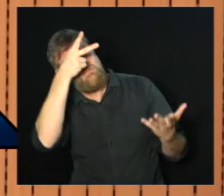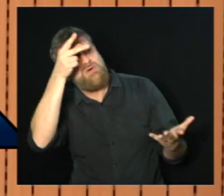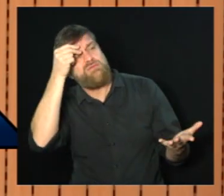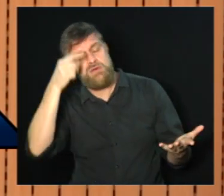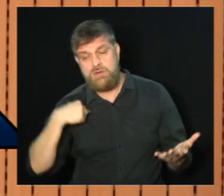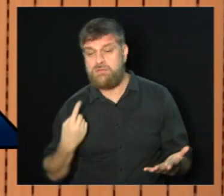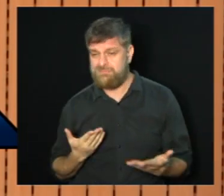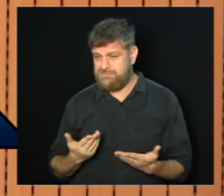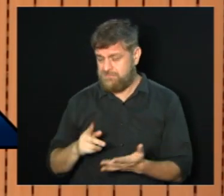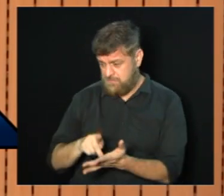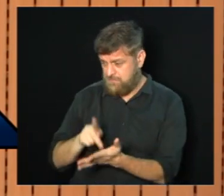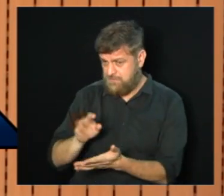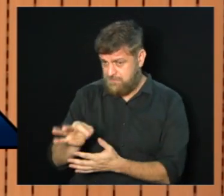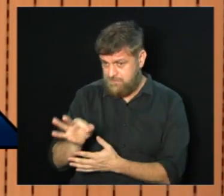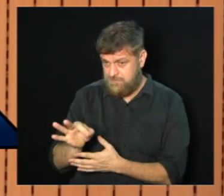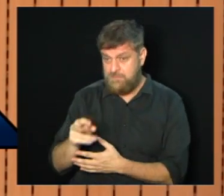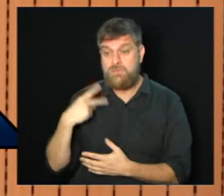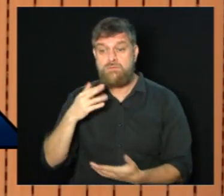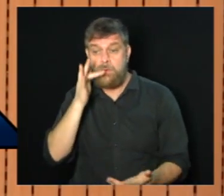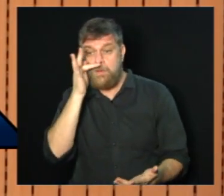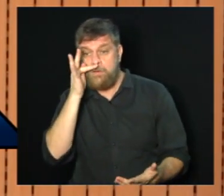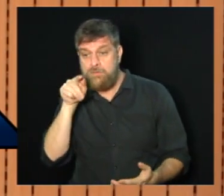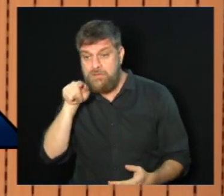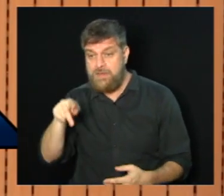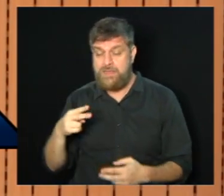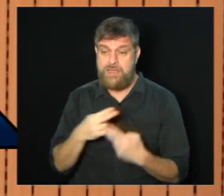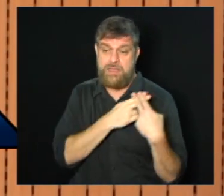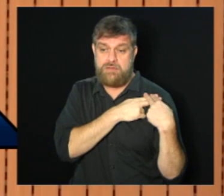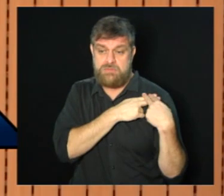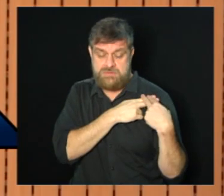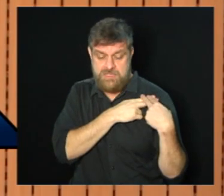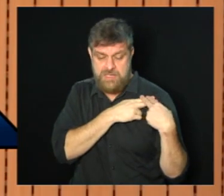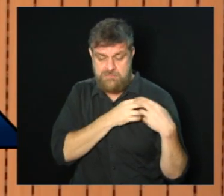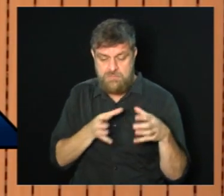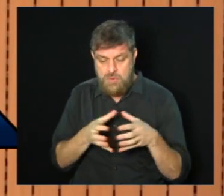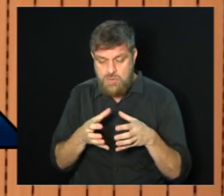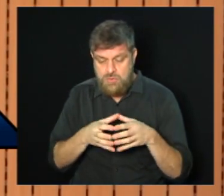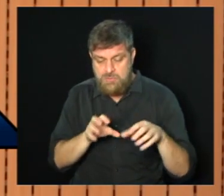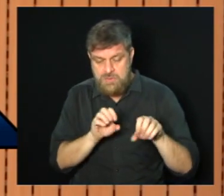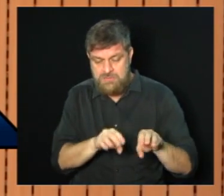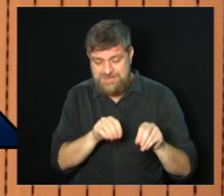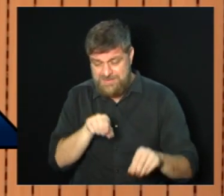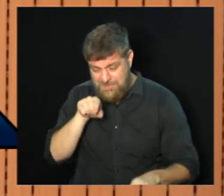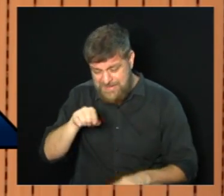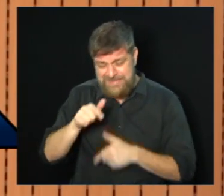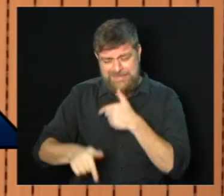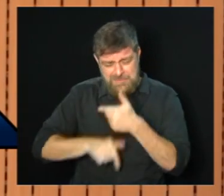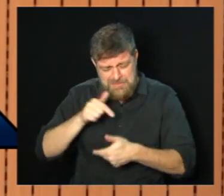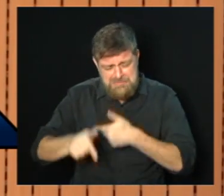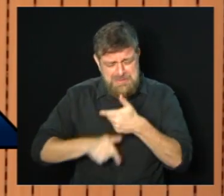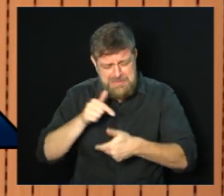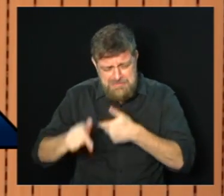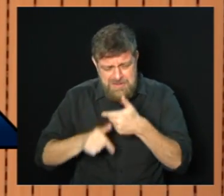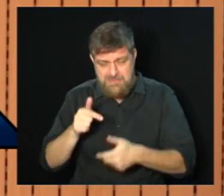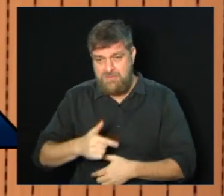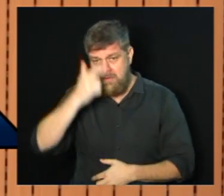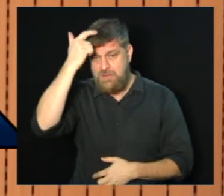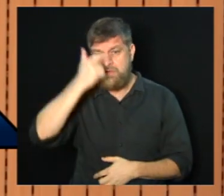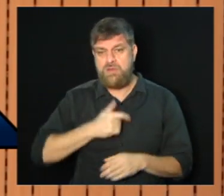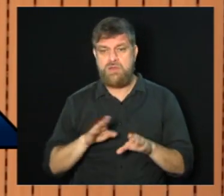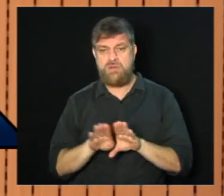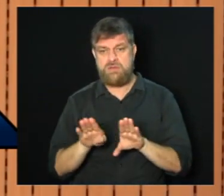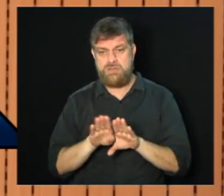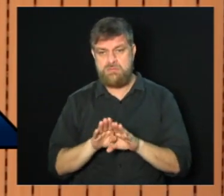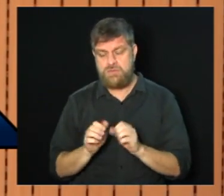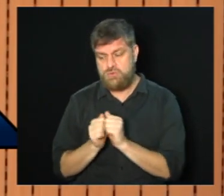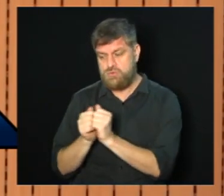Flores, como presidente da Comissão de Educação no biênio anterior, trabalhou muito com isso, também Eu